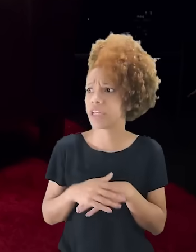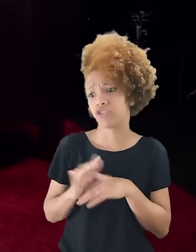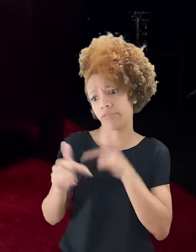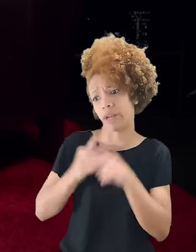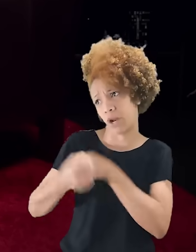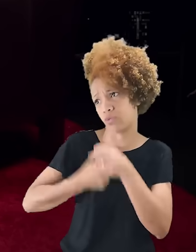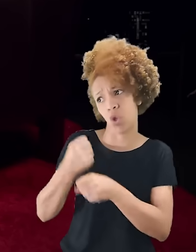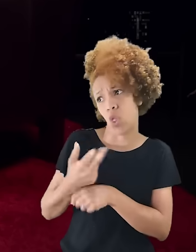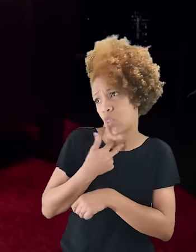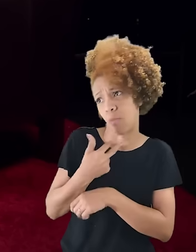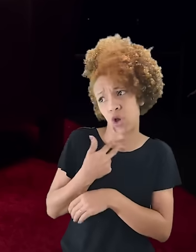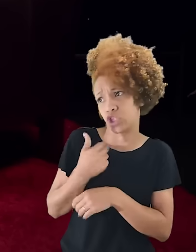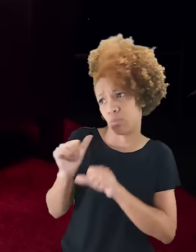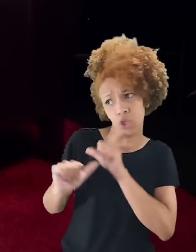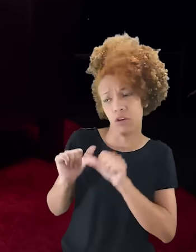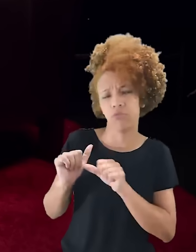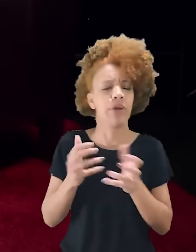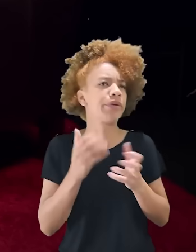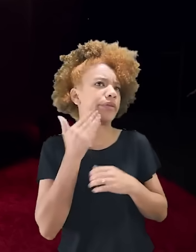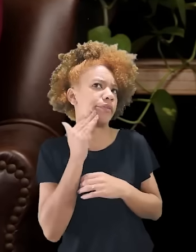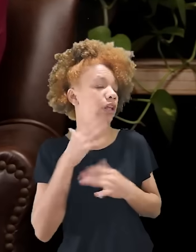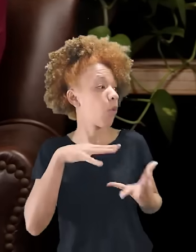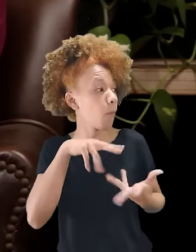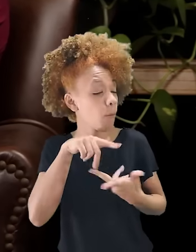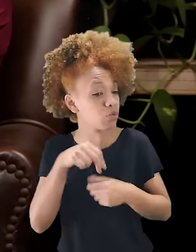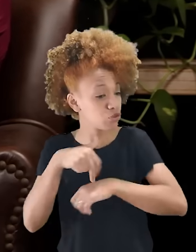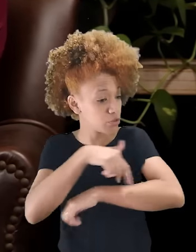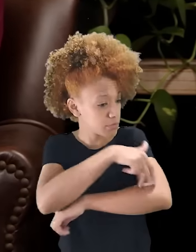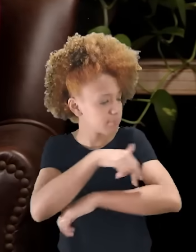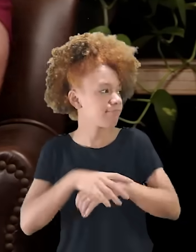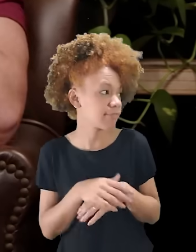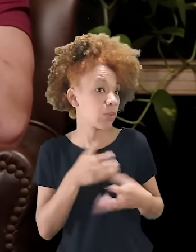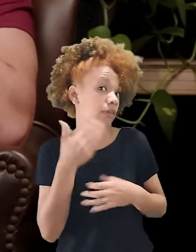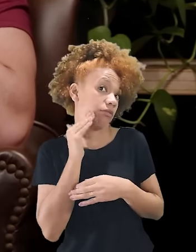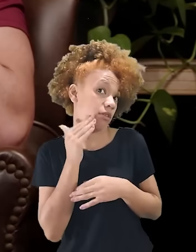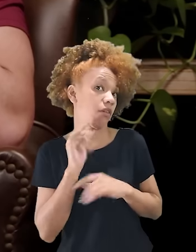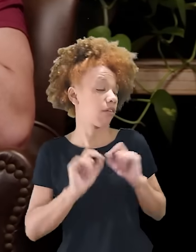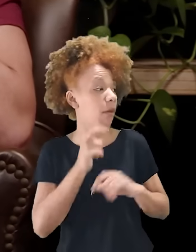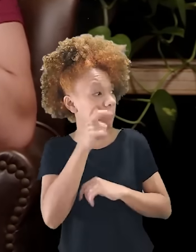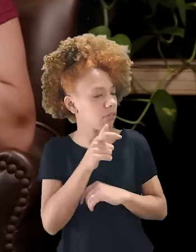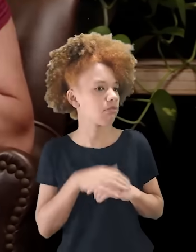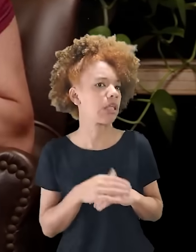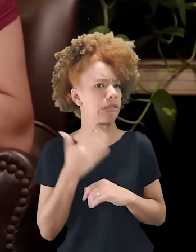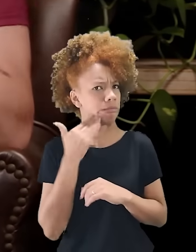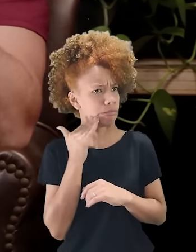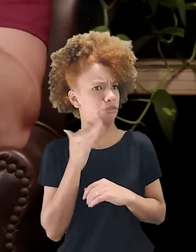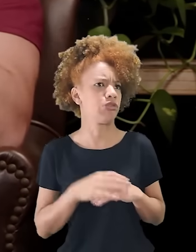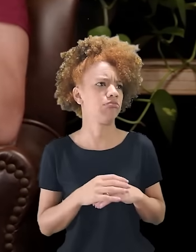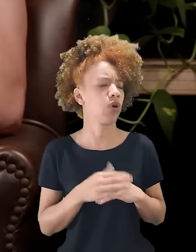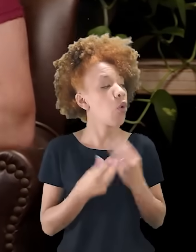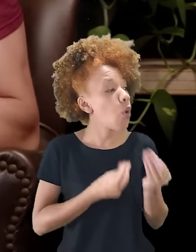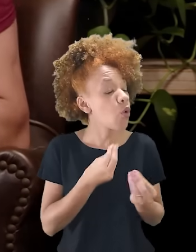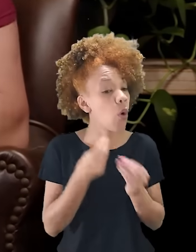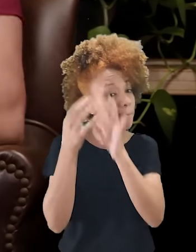marcado para Ano que vem você não pode mudar e que eu queria entender esse Universo de modelo esse bastidor que eu quero entender que eu acho que é mais interessante tá entendi a coisa da